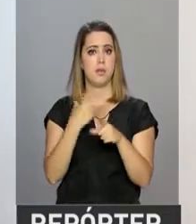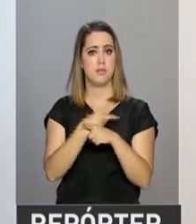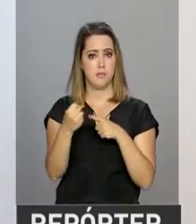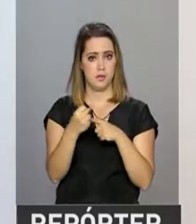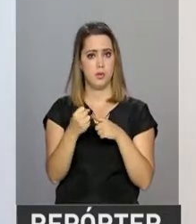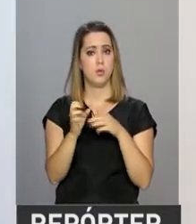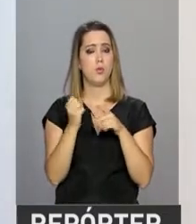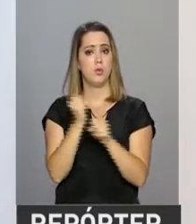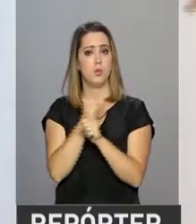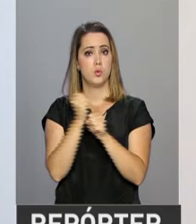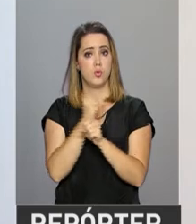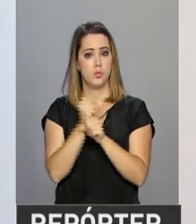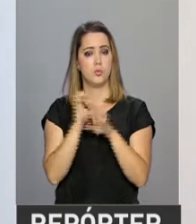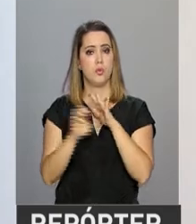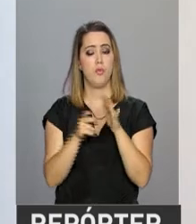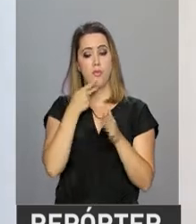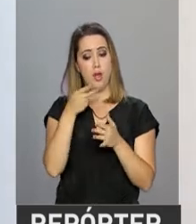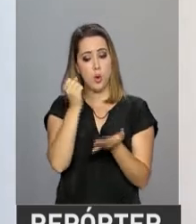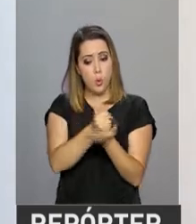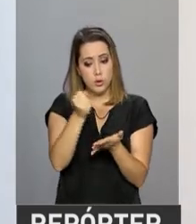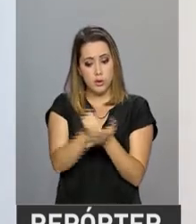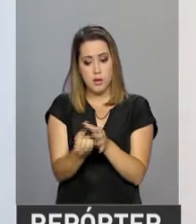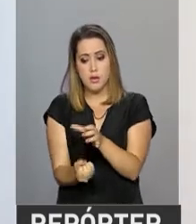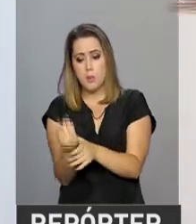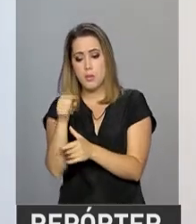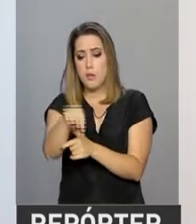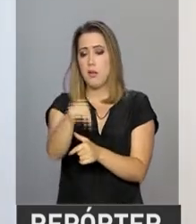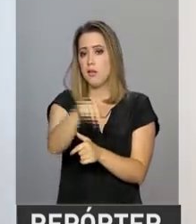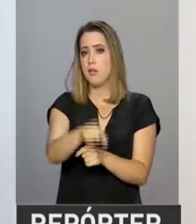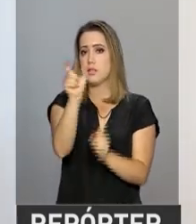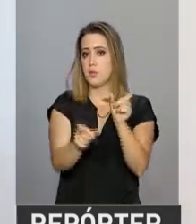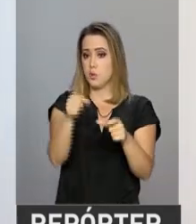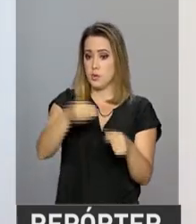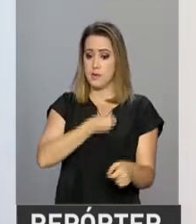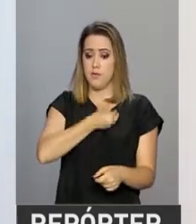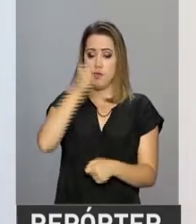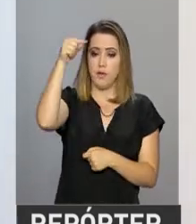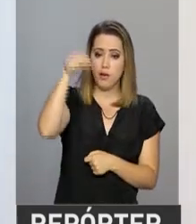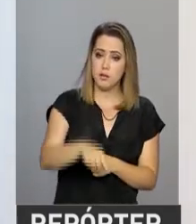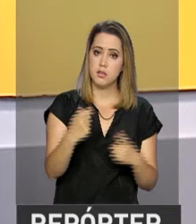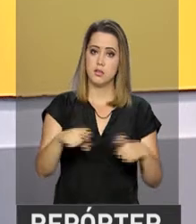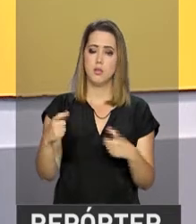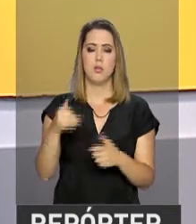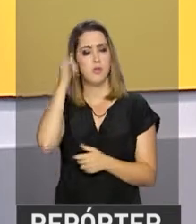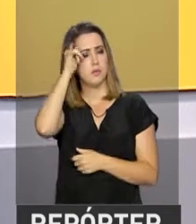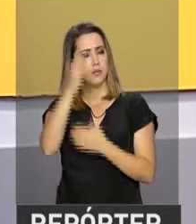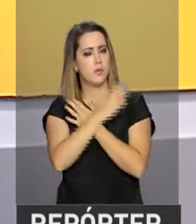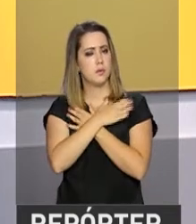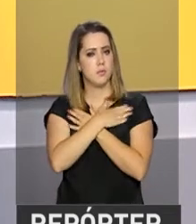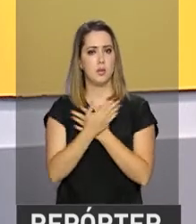ponte contratem o pessoal desta região porque aí você combate o desemprego nesta região